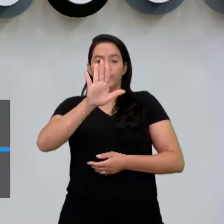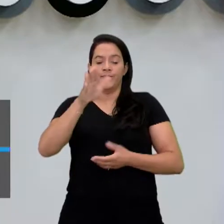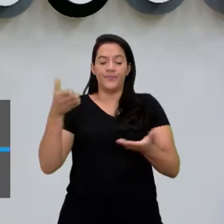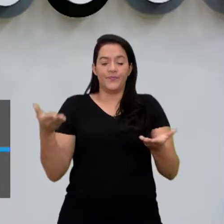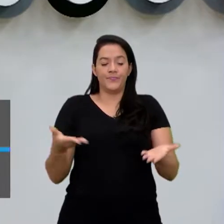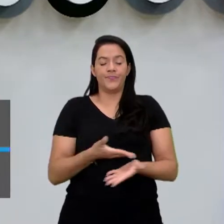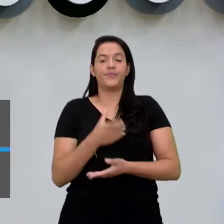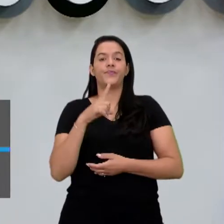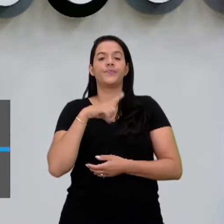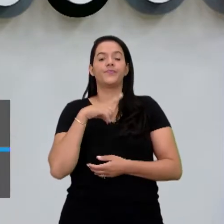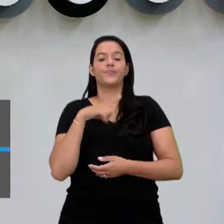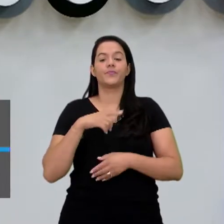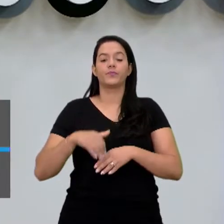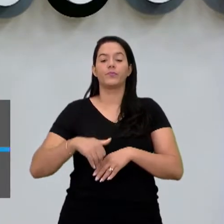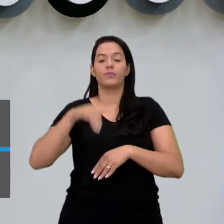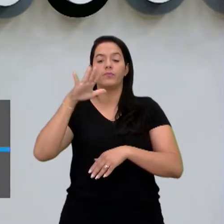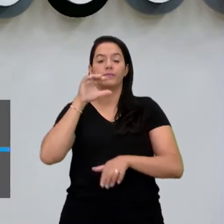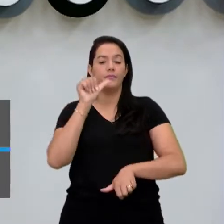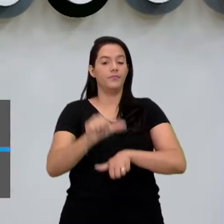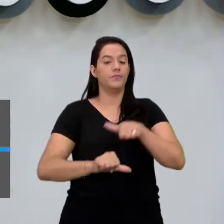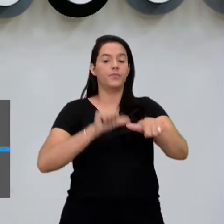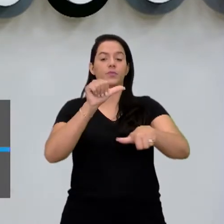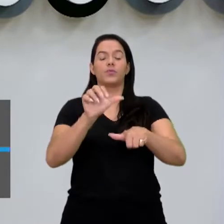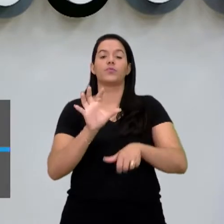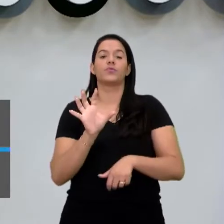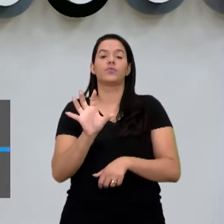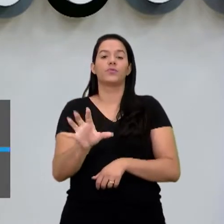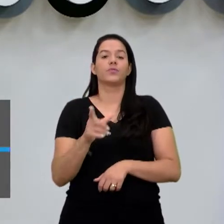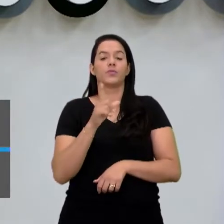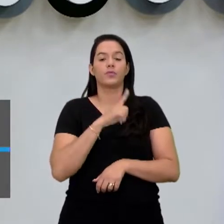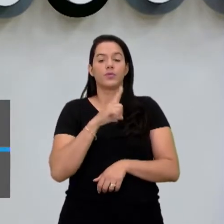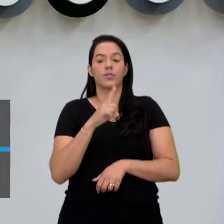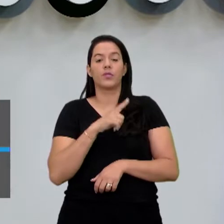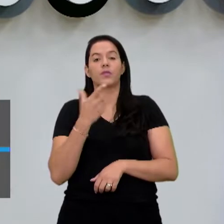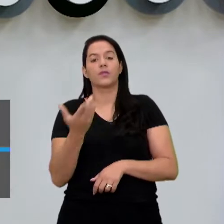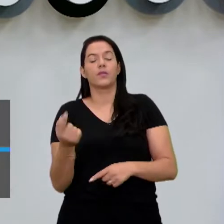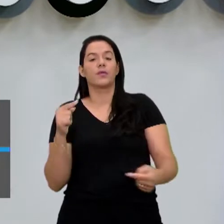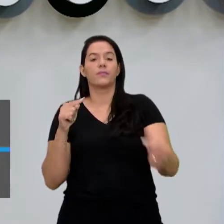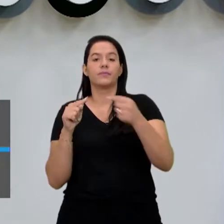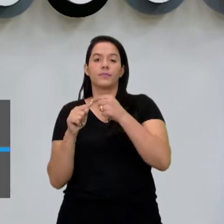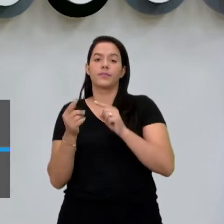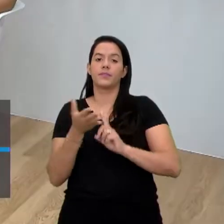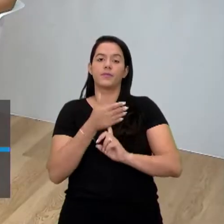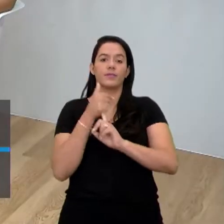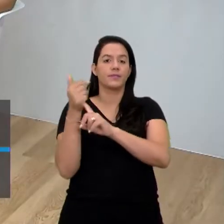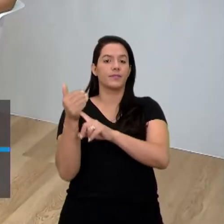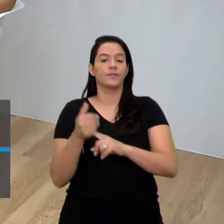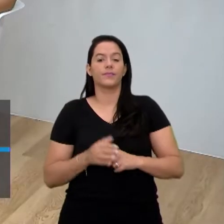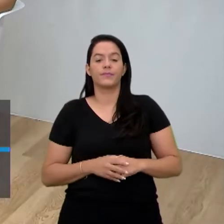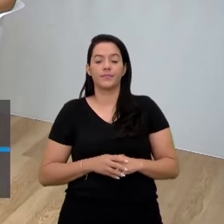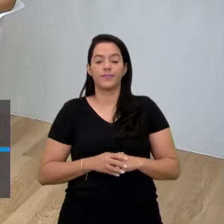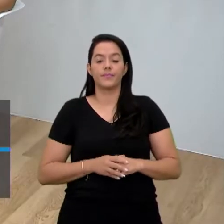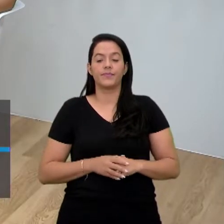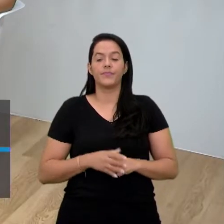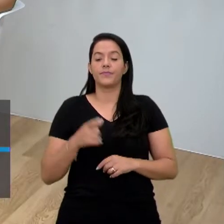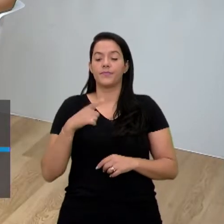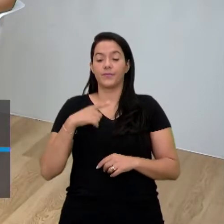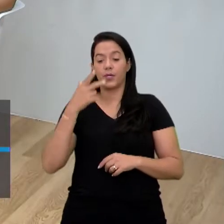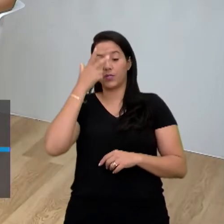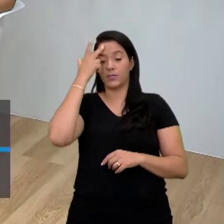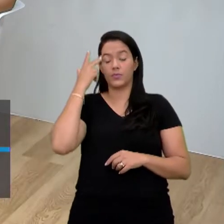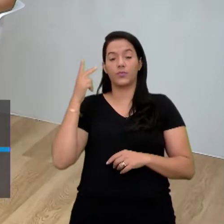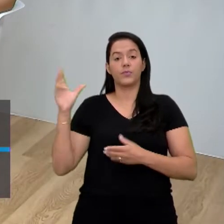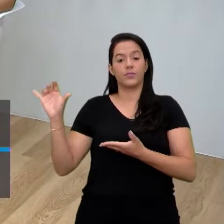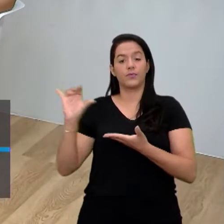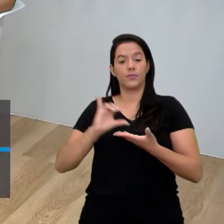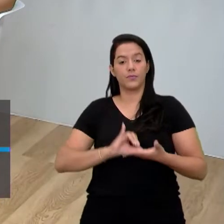possa dizer que ele mudou de formato pelo advento da tecnologia. Sim, mas olha que curioso. Quando os imigrantes vieram aqui